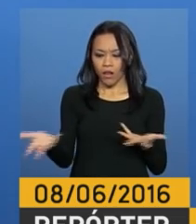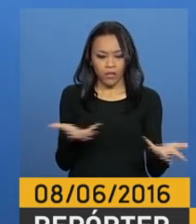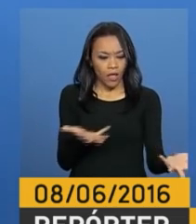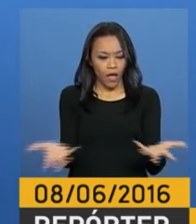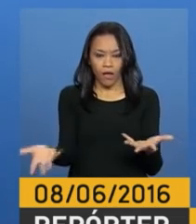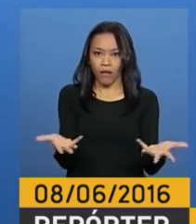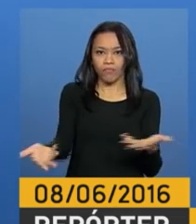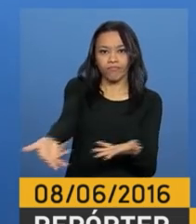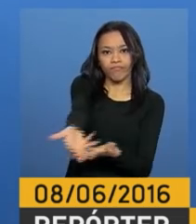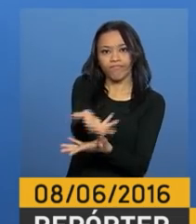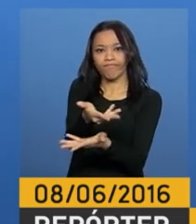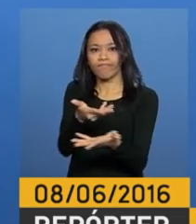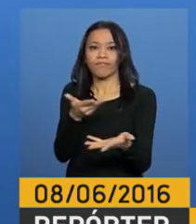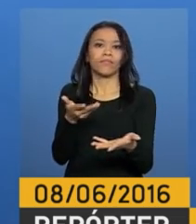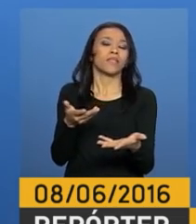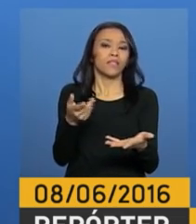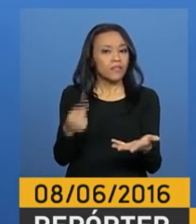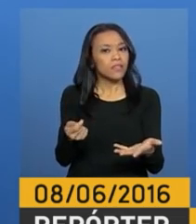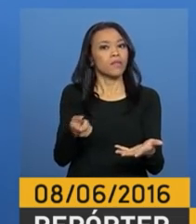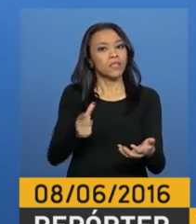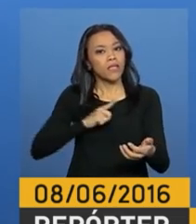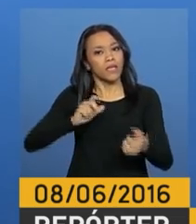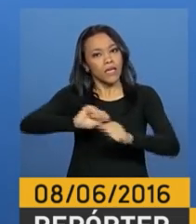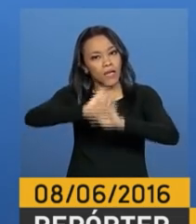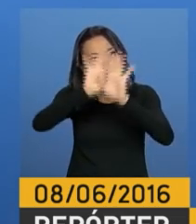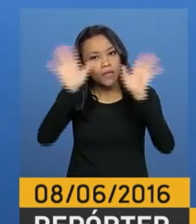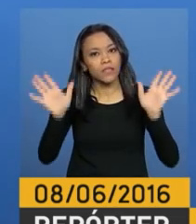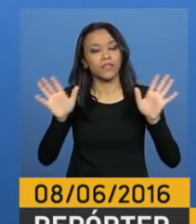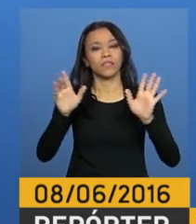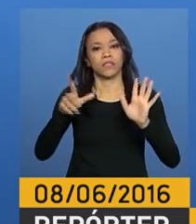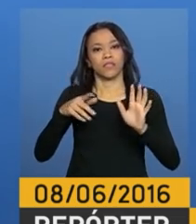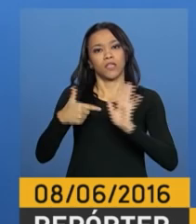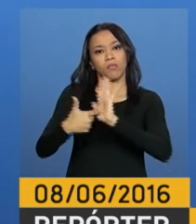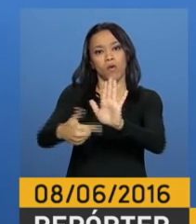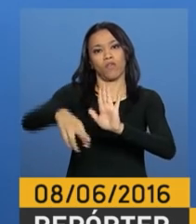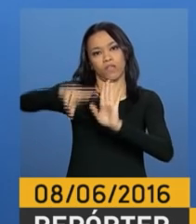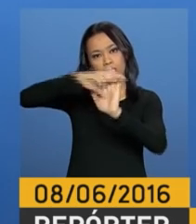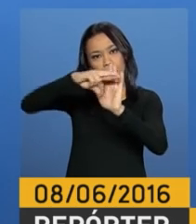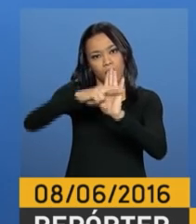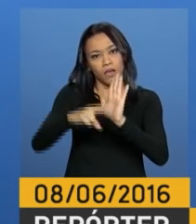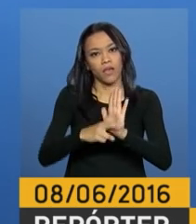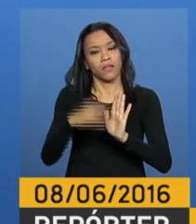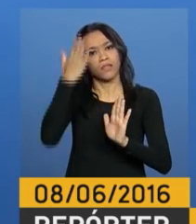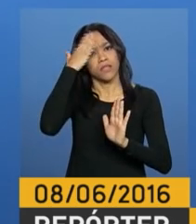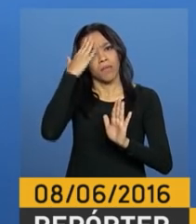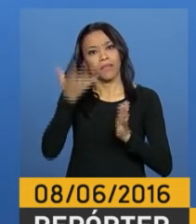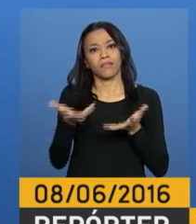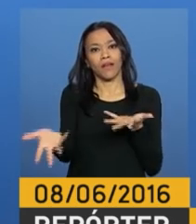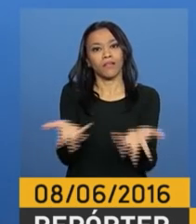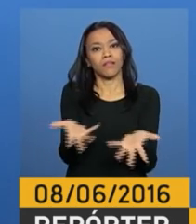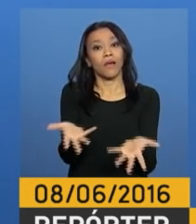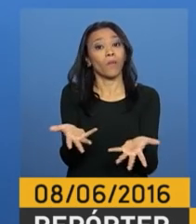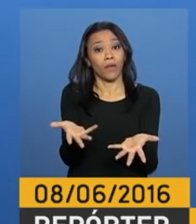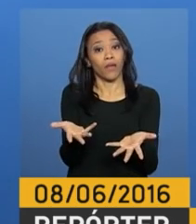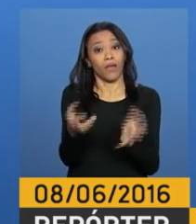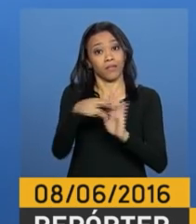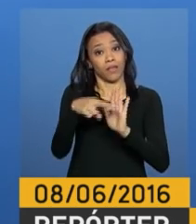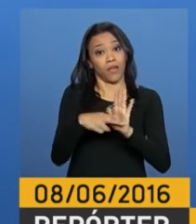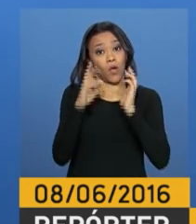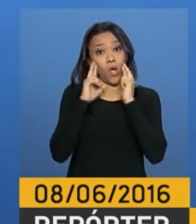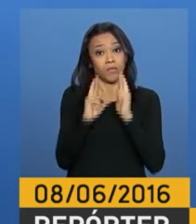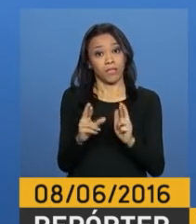transparência que demonstre eh rigidez eh eh do no trato das regras no